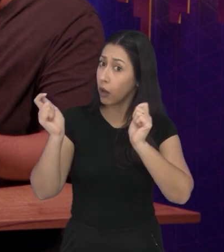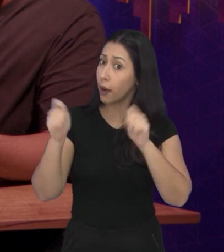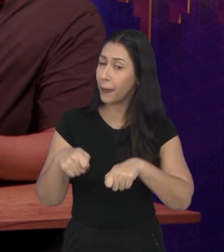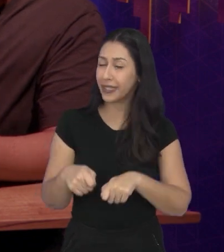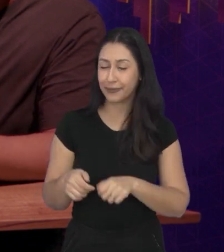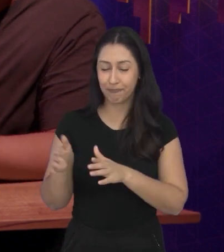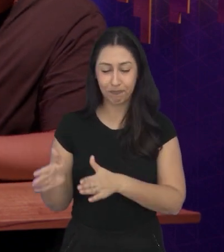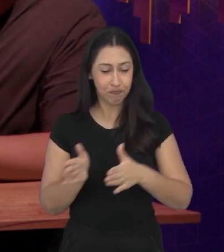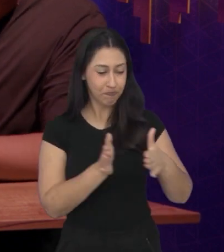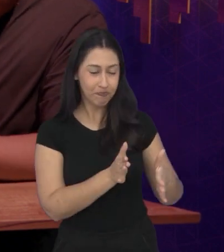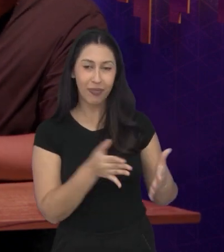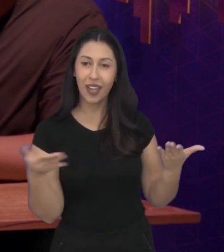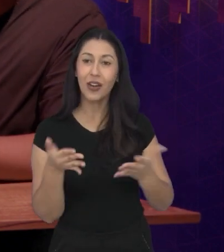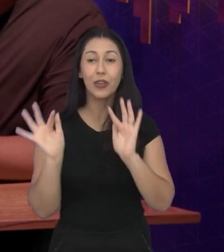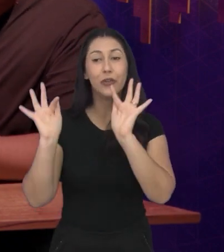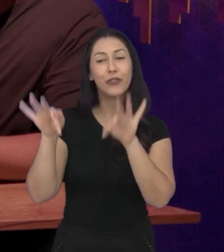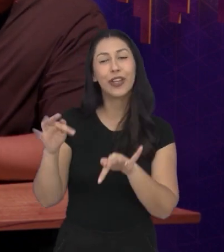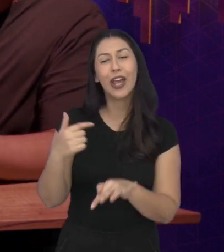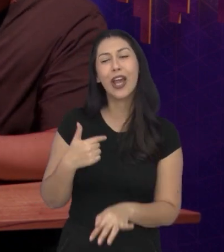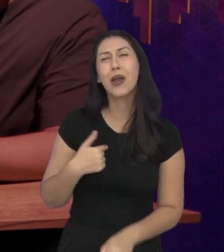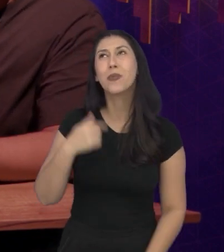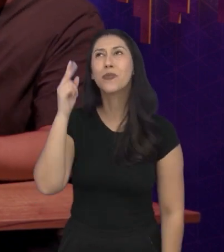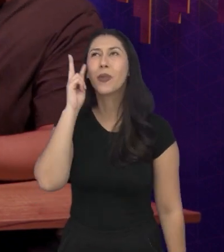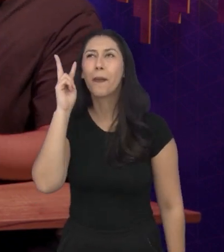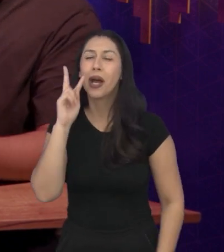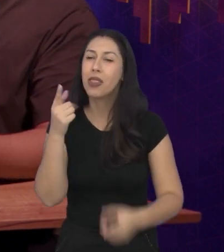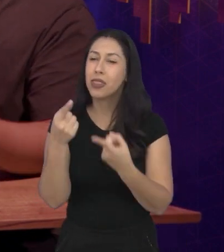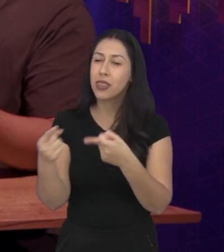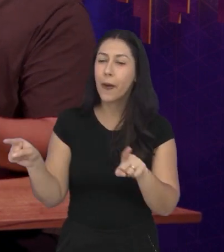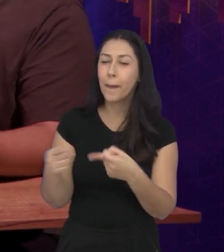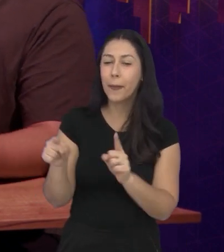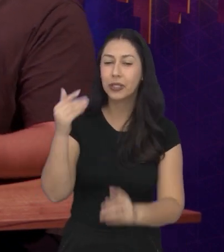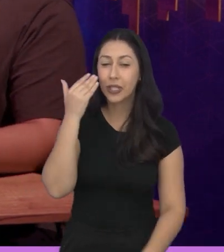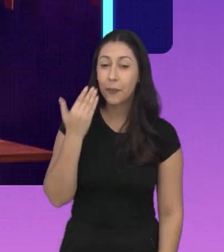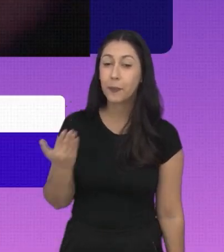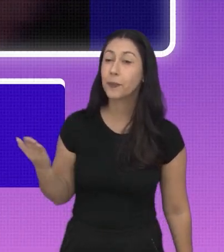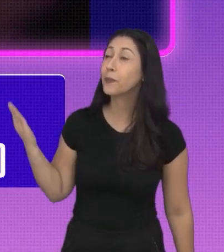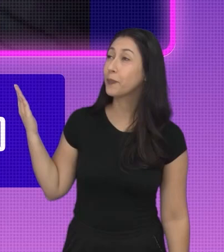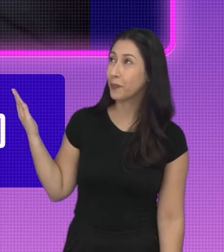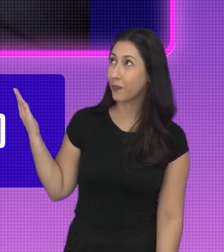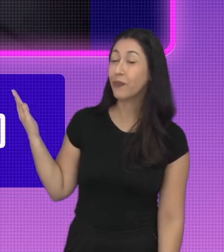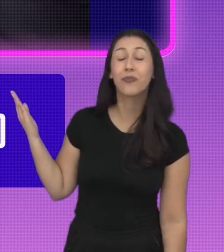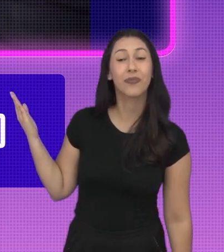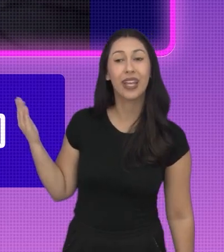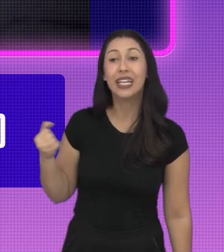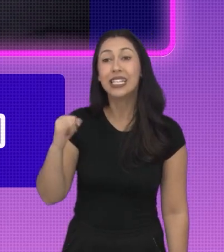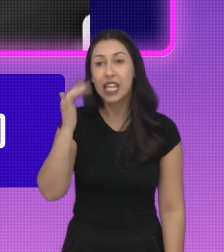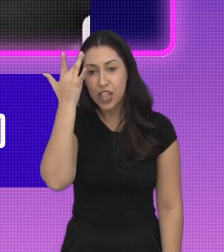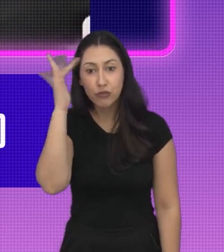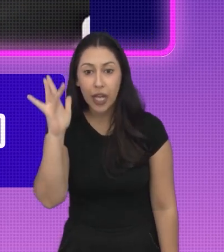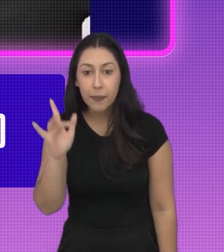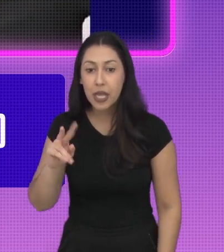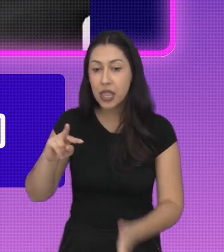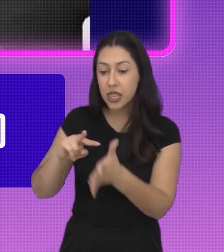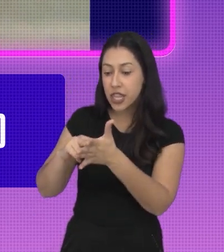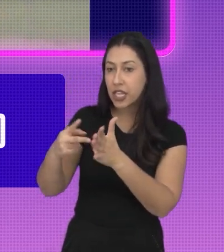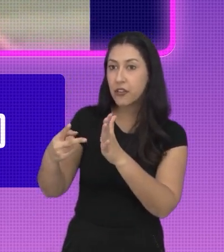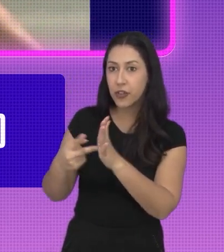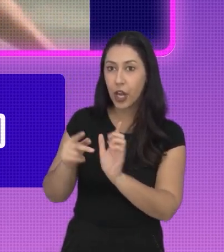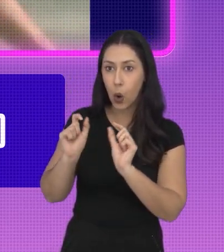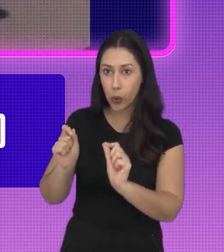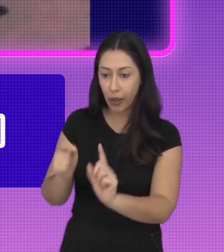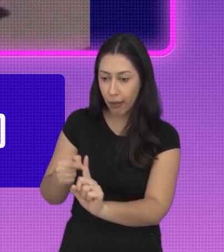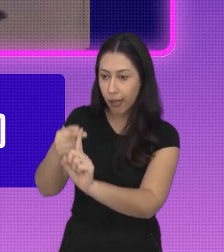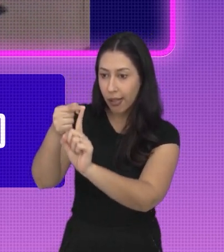ajudar. Bom, mas pra chegar então ao final, eu separei uma música, que é a música do Titãs, a música Epitáfio. Pra quem não sabe, epitáfio é o